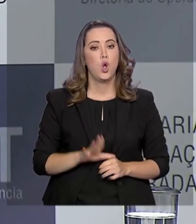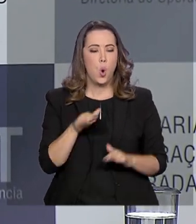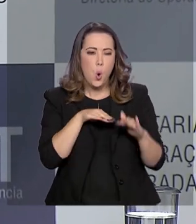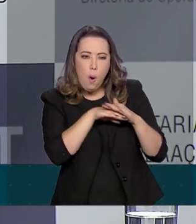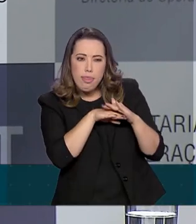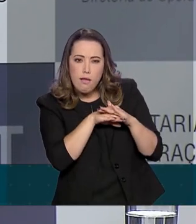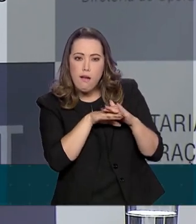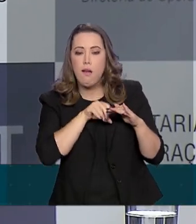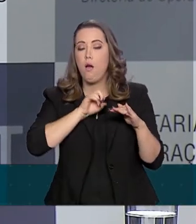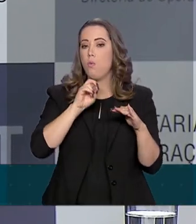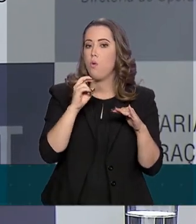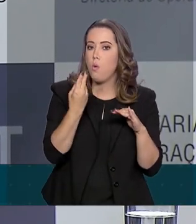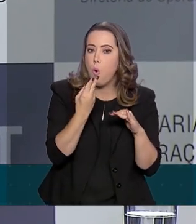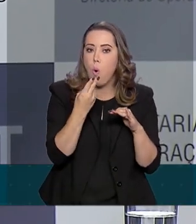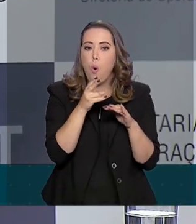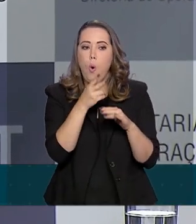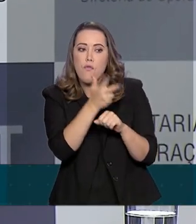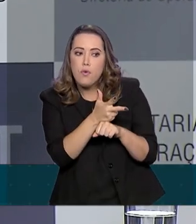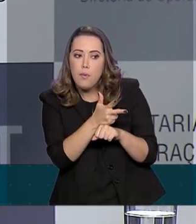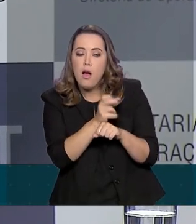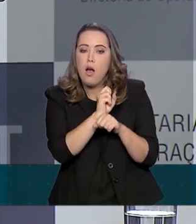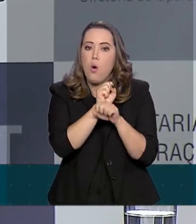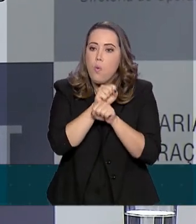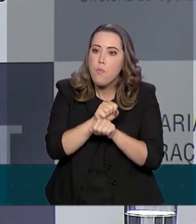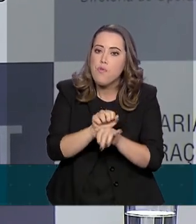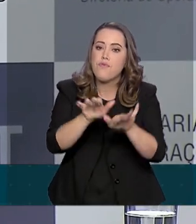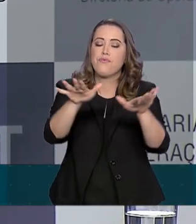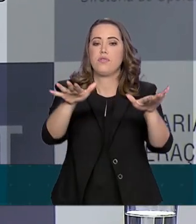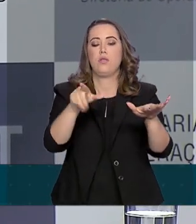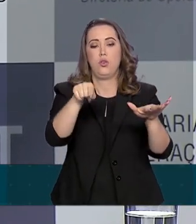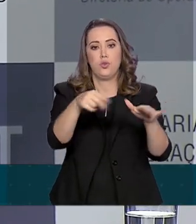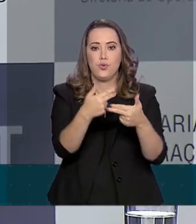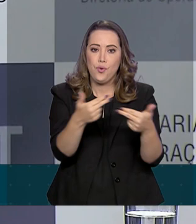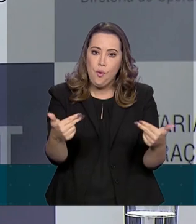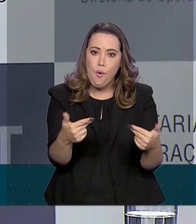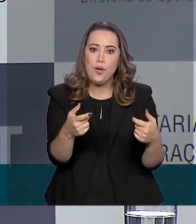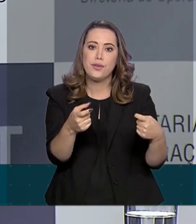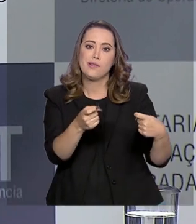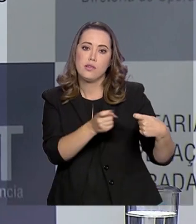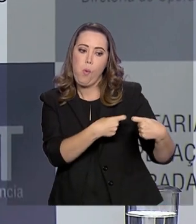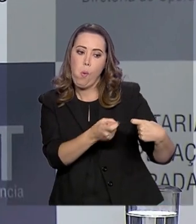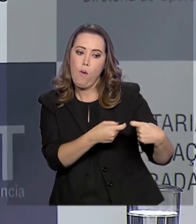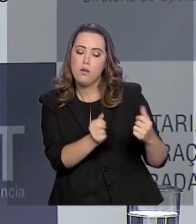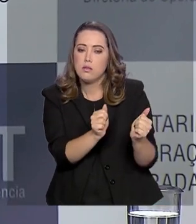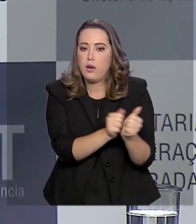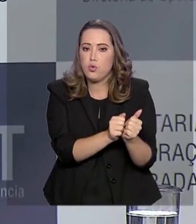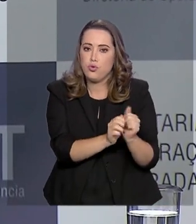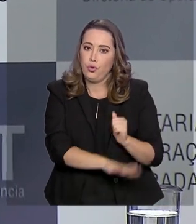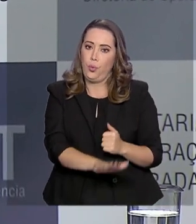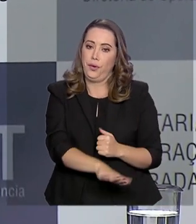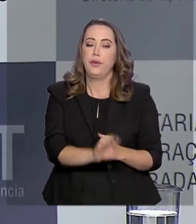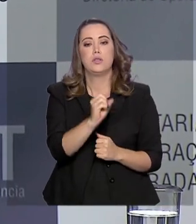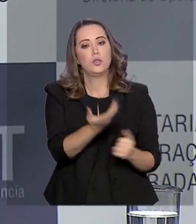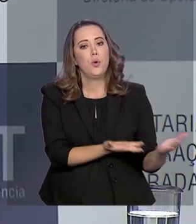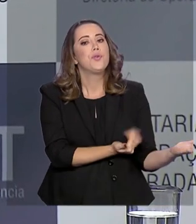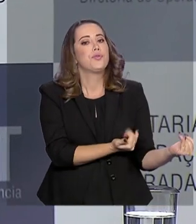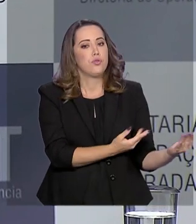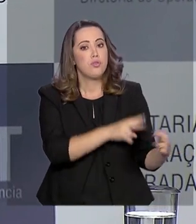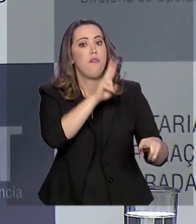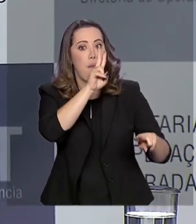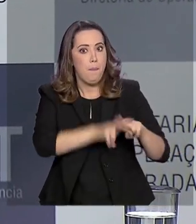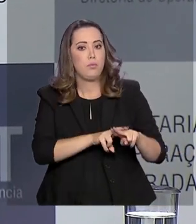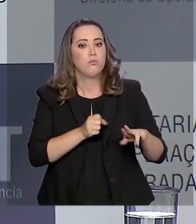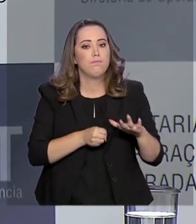compartilhamento e a produção de conteúdo sexual envolvendo criança e adolescente é punido, é